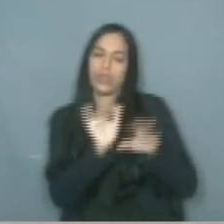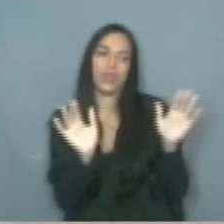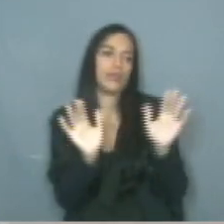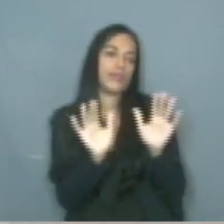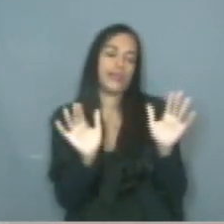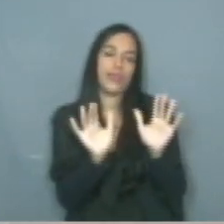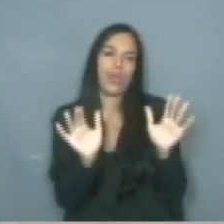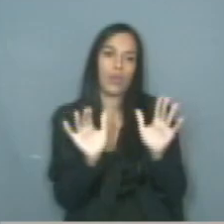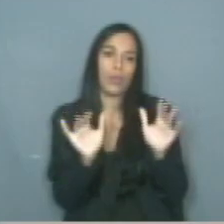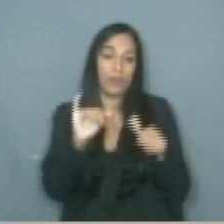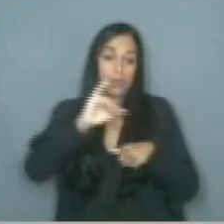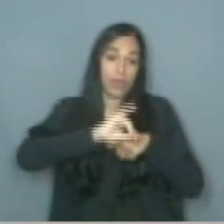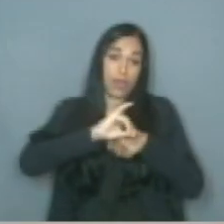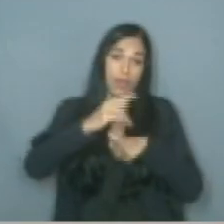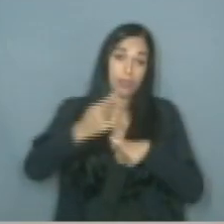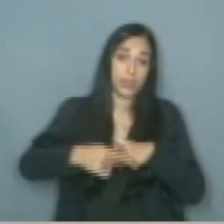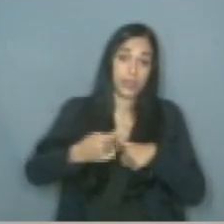porque numa